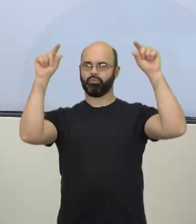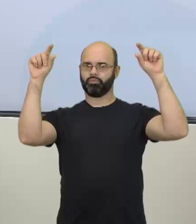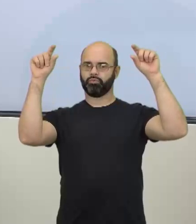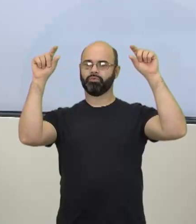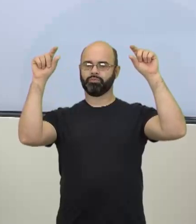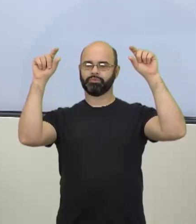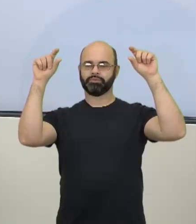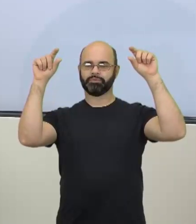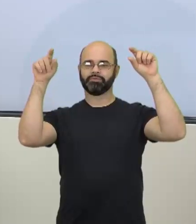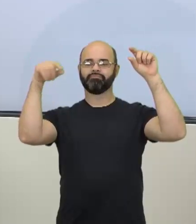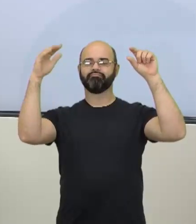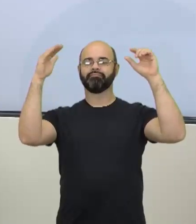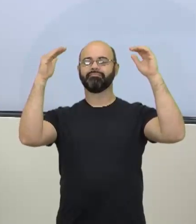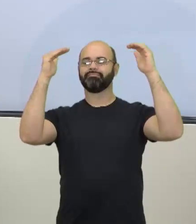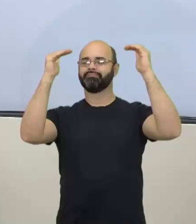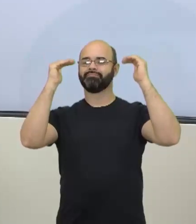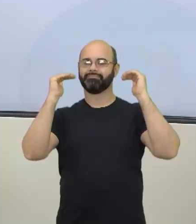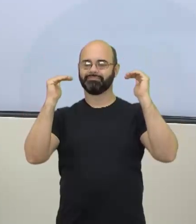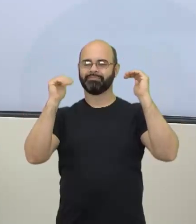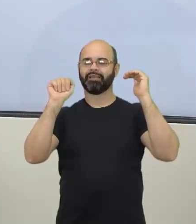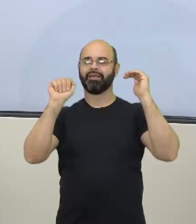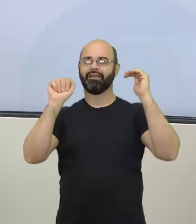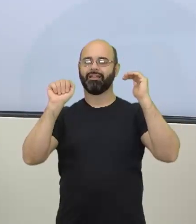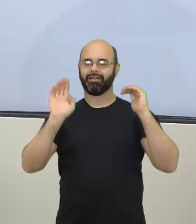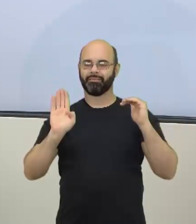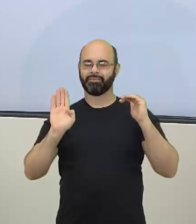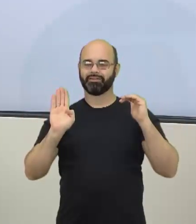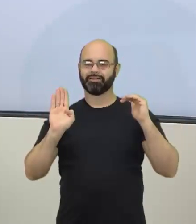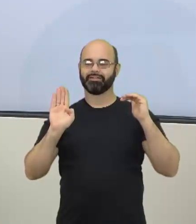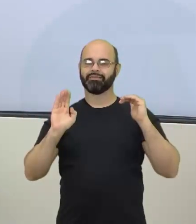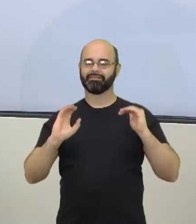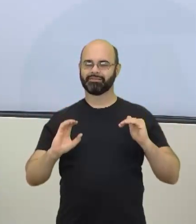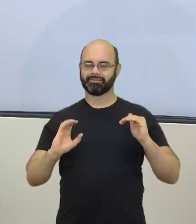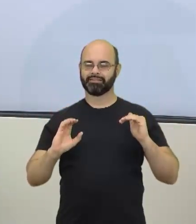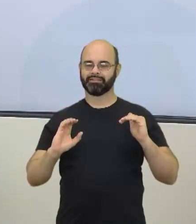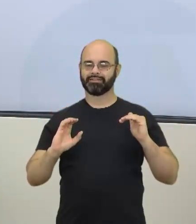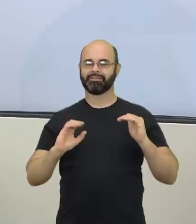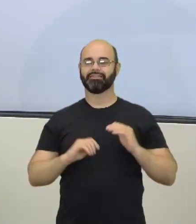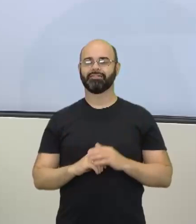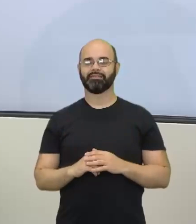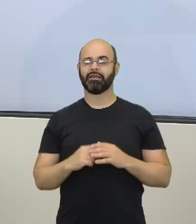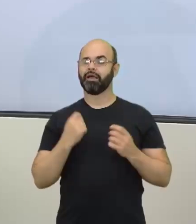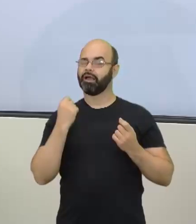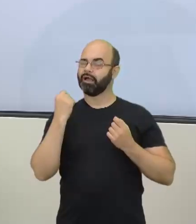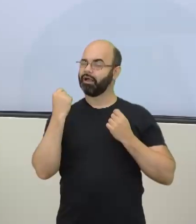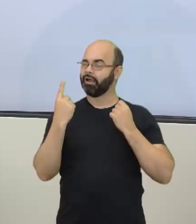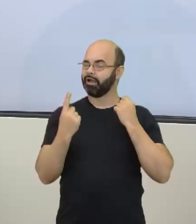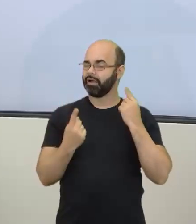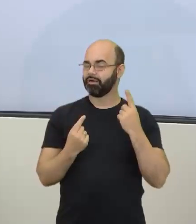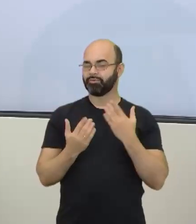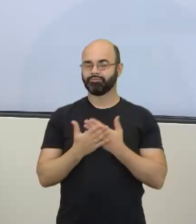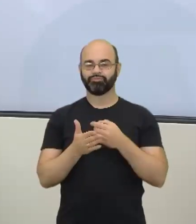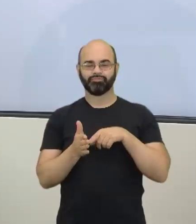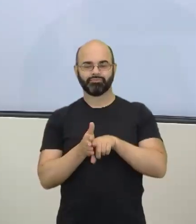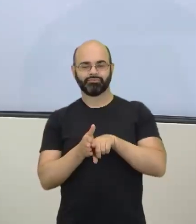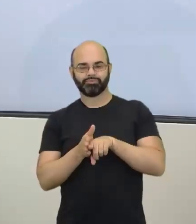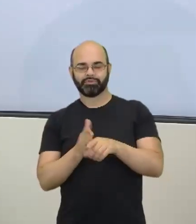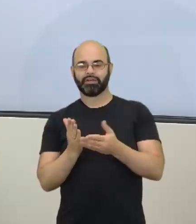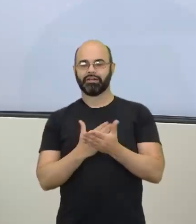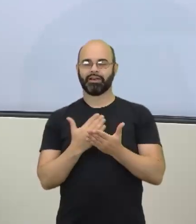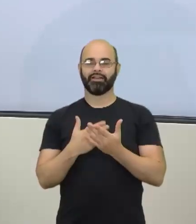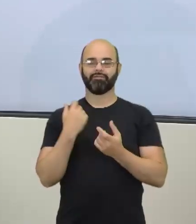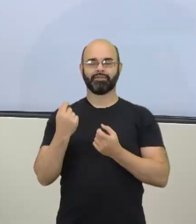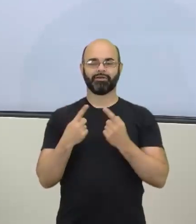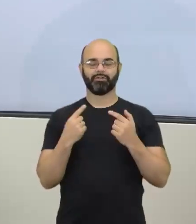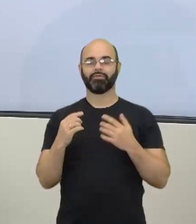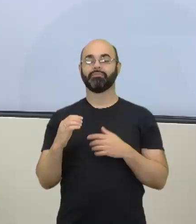O. E aí é só, né, o alfabeto A, B, C. E alguns estudos aí, alguns livros, algumas figuras